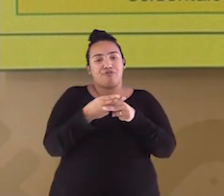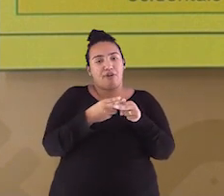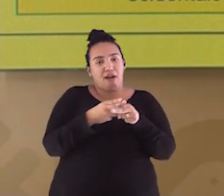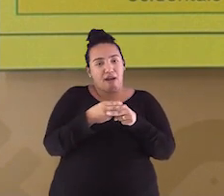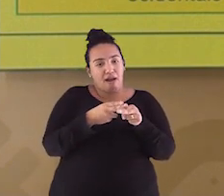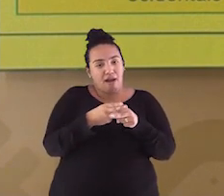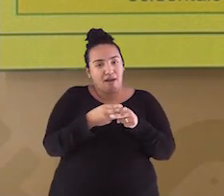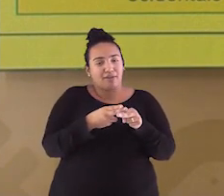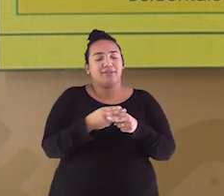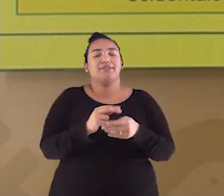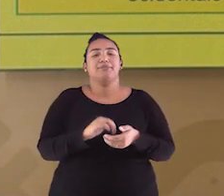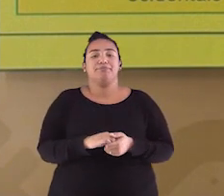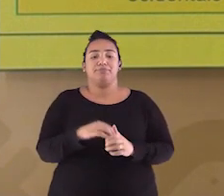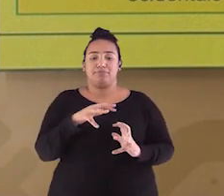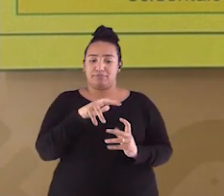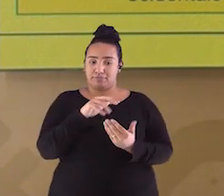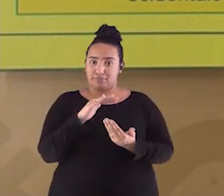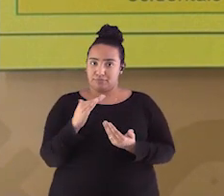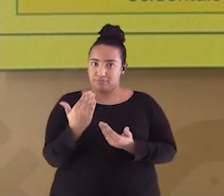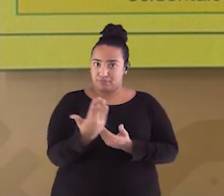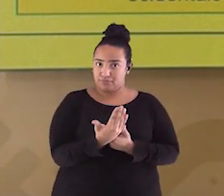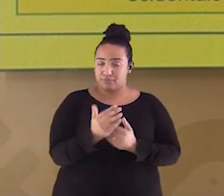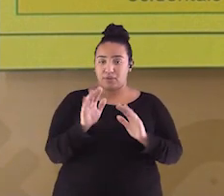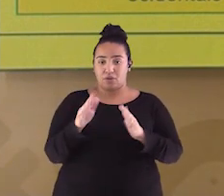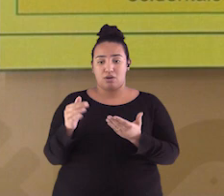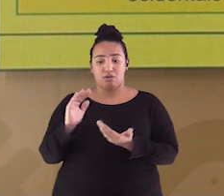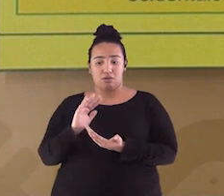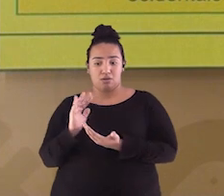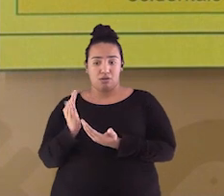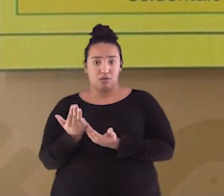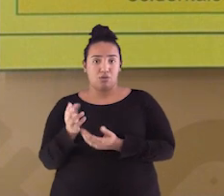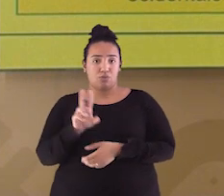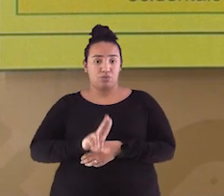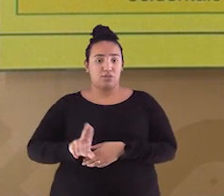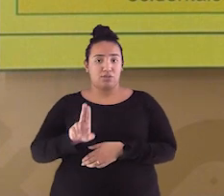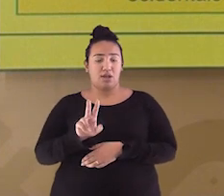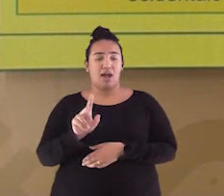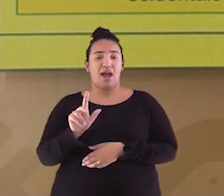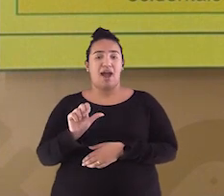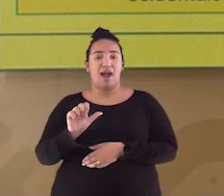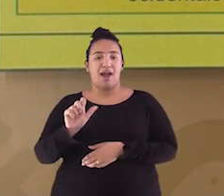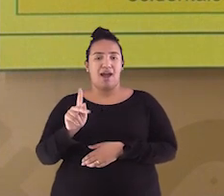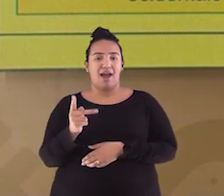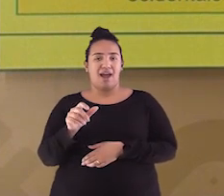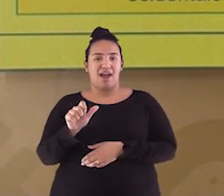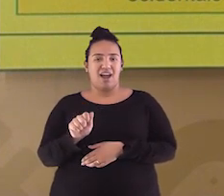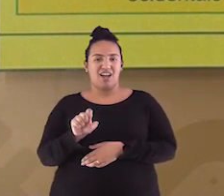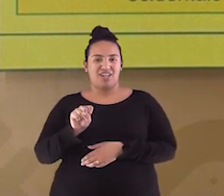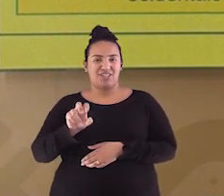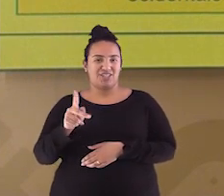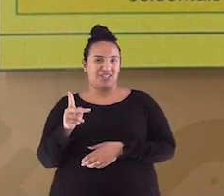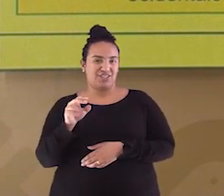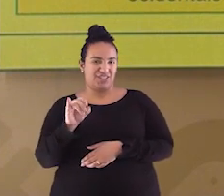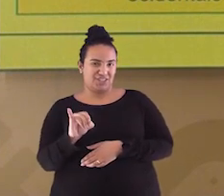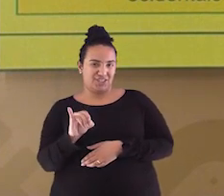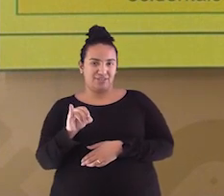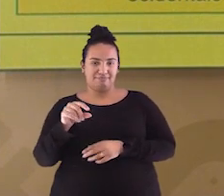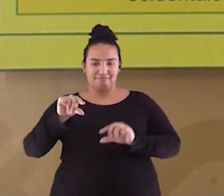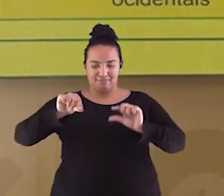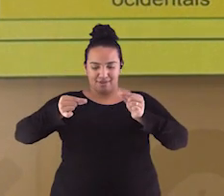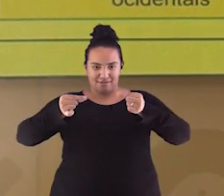usam garfo e faca e os orientais utilizam o hashi, que são varetas utilizadas como